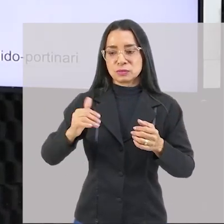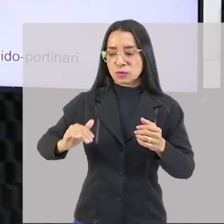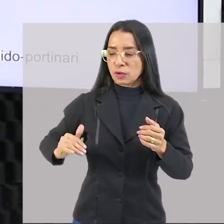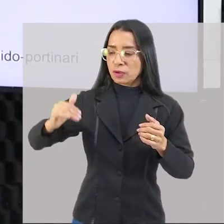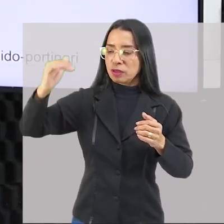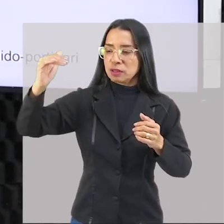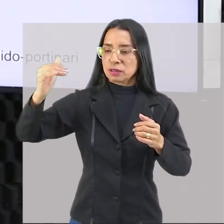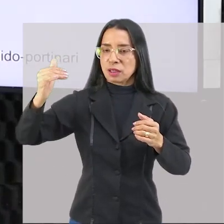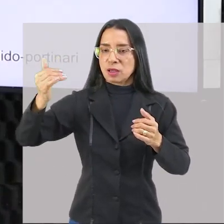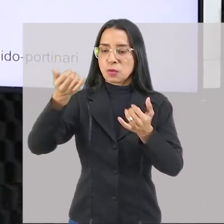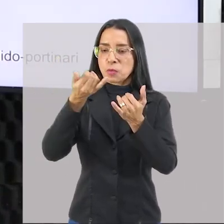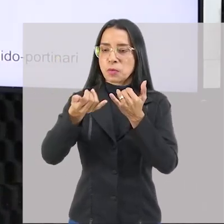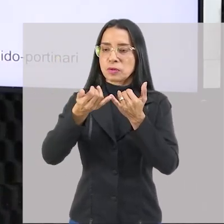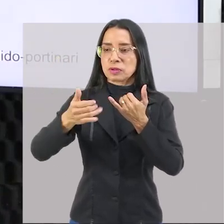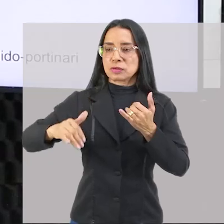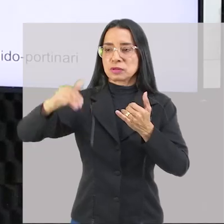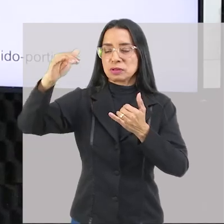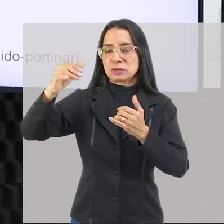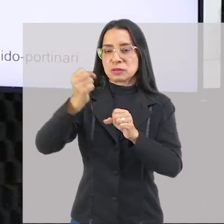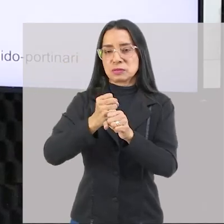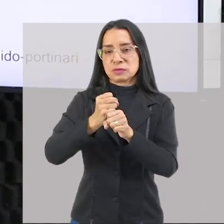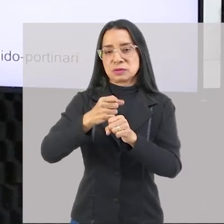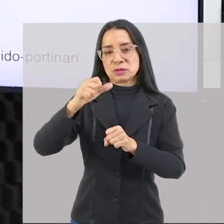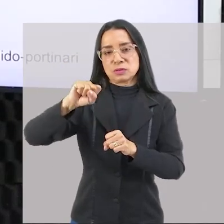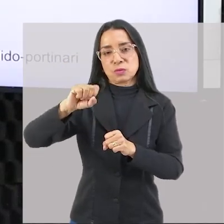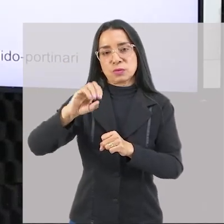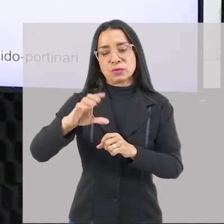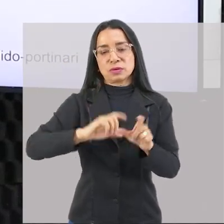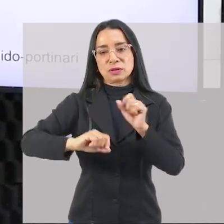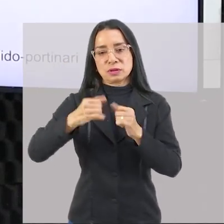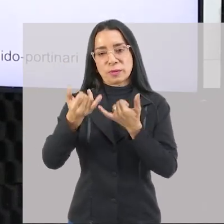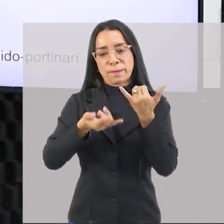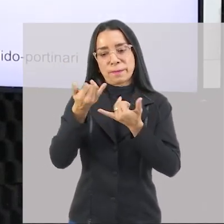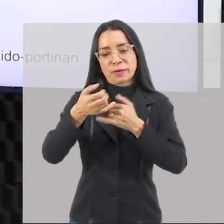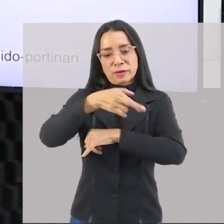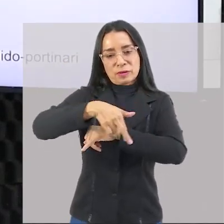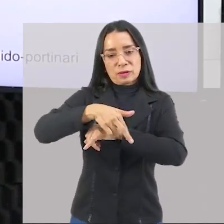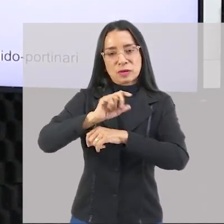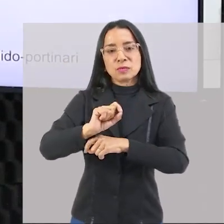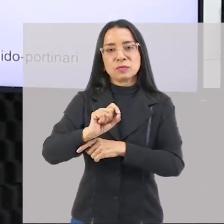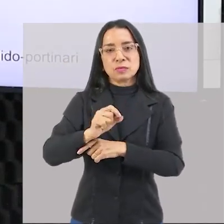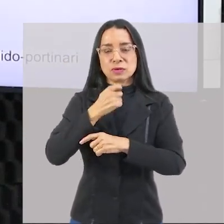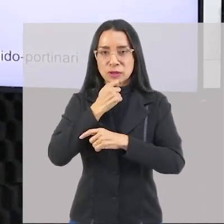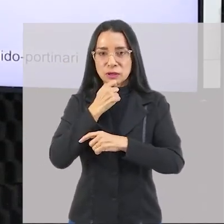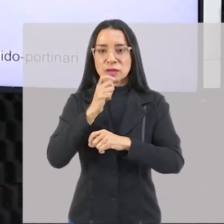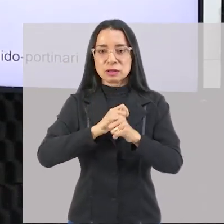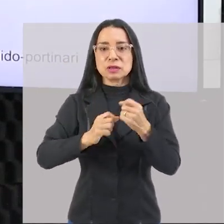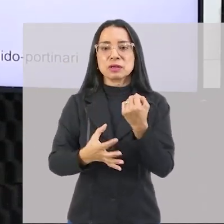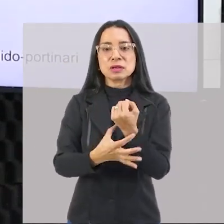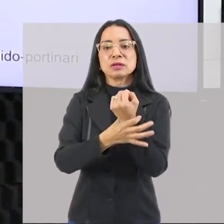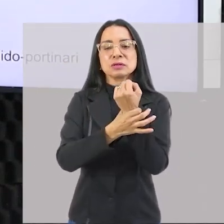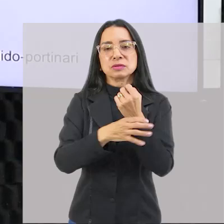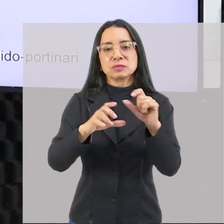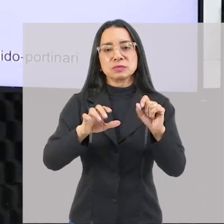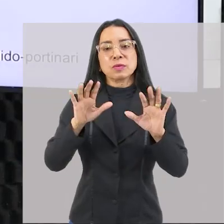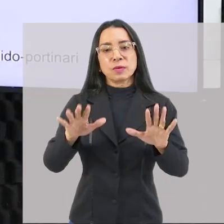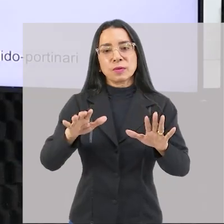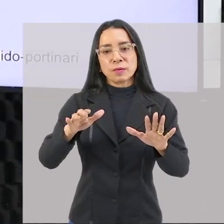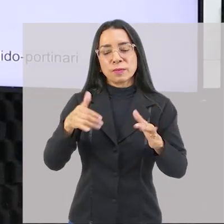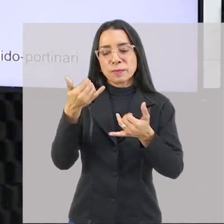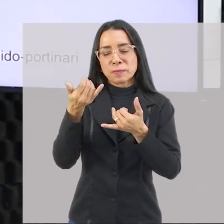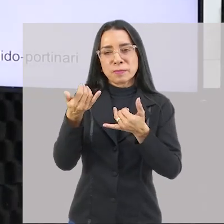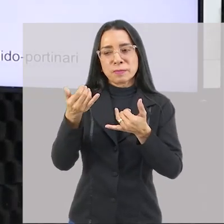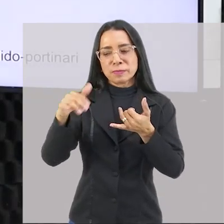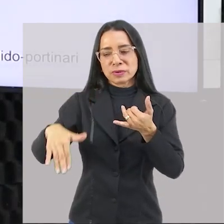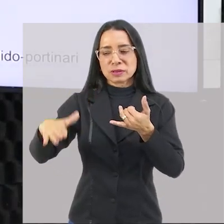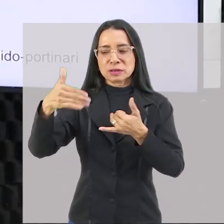como criança, nos anos 80, 70 e 80, a gente brincava na rua, isso ainda era seguro. Né? Mas as crianças brincam, professor,